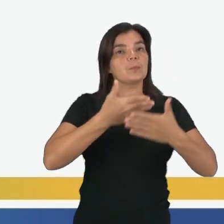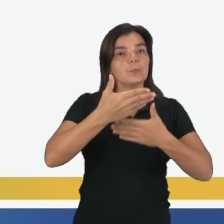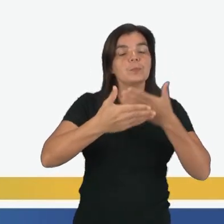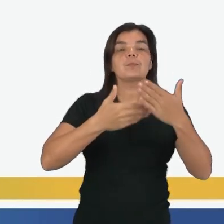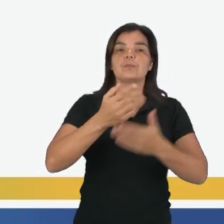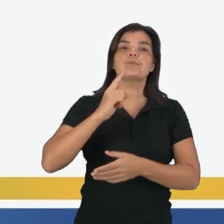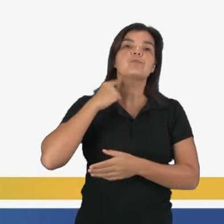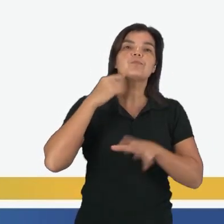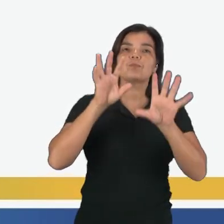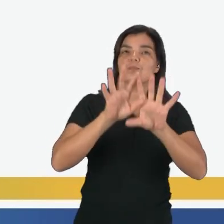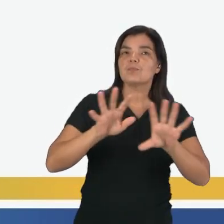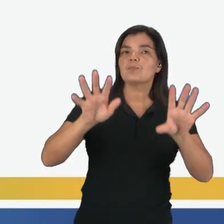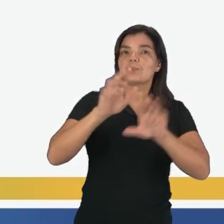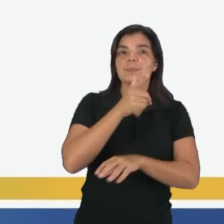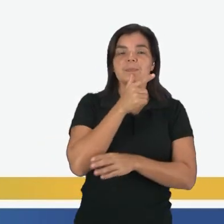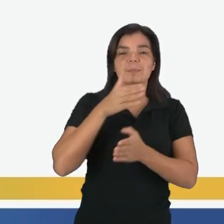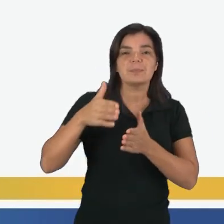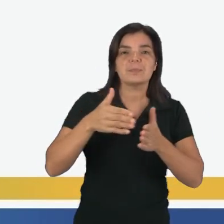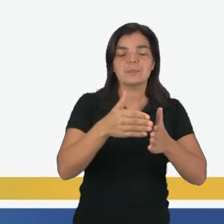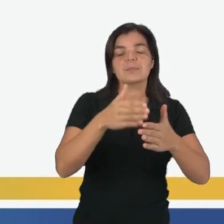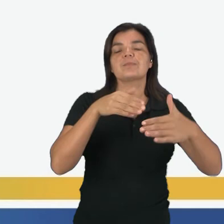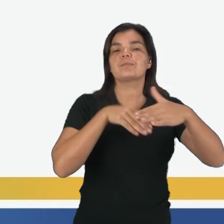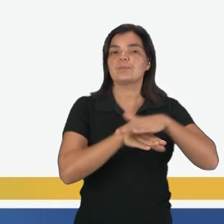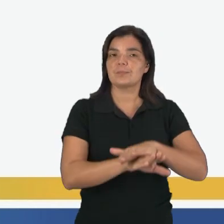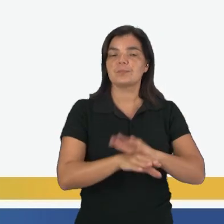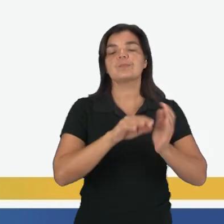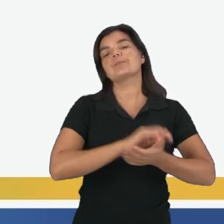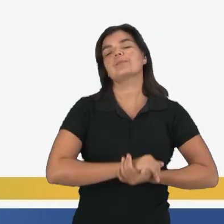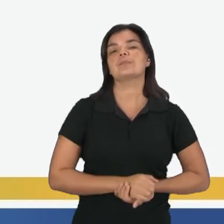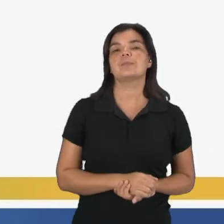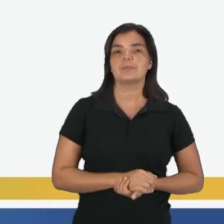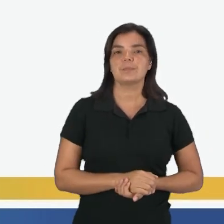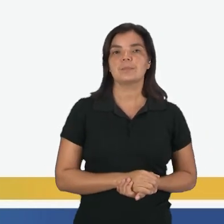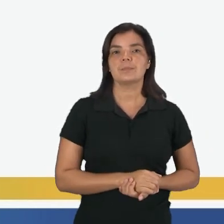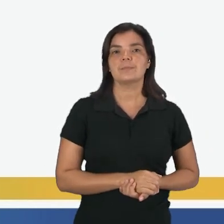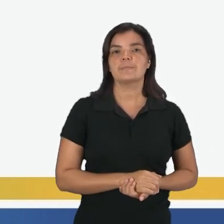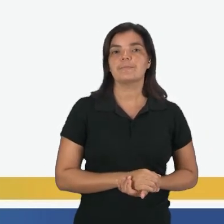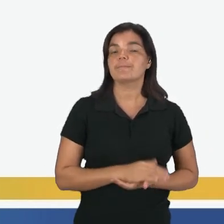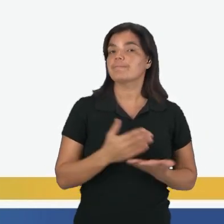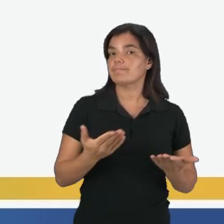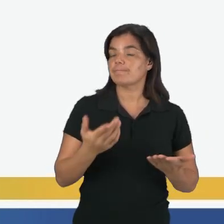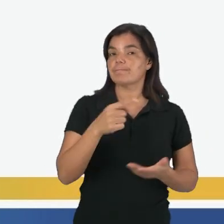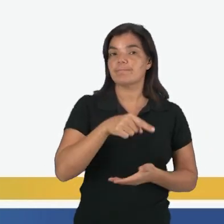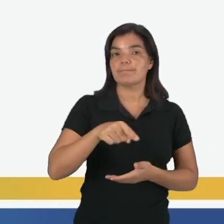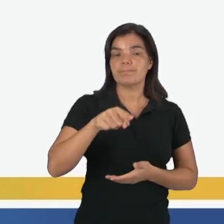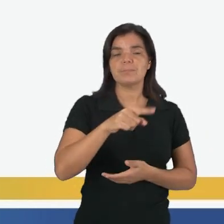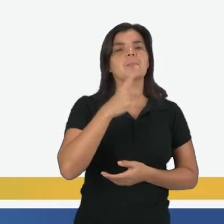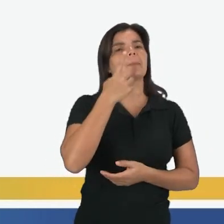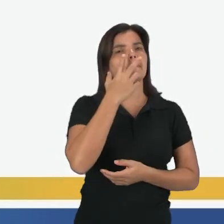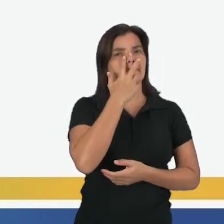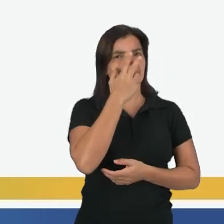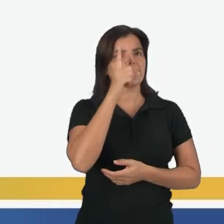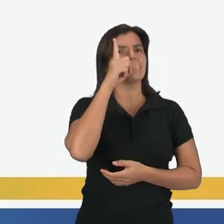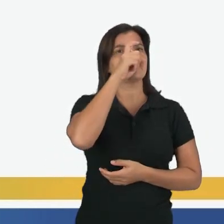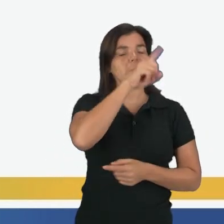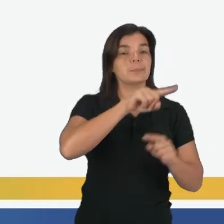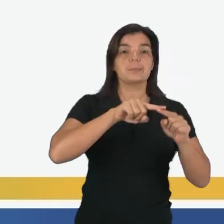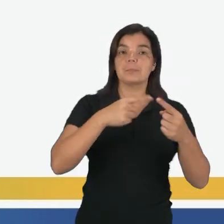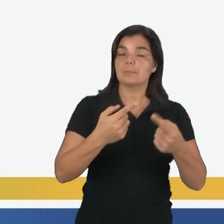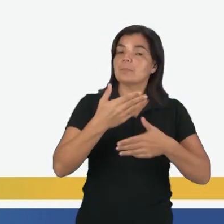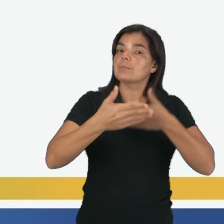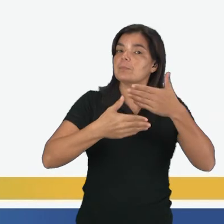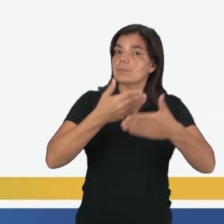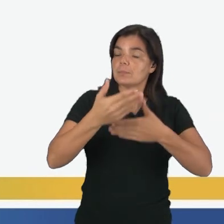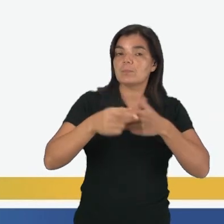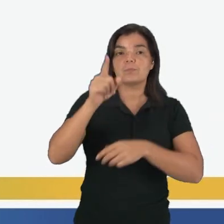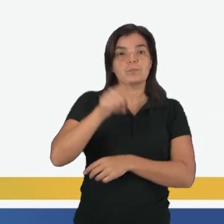D, processo de emissão de poluentes nas águas dos reservatórios. Parece difícil, não é? Mas se fizer o processo